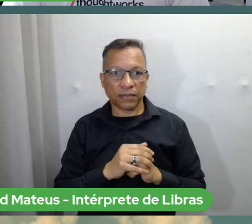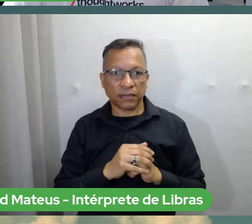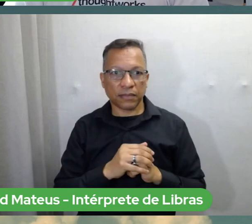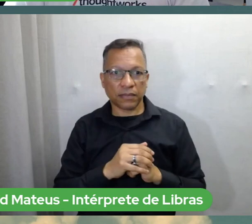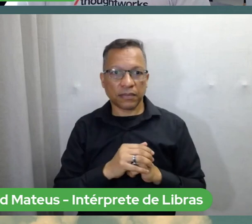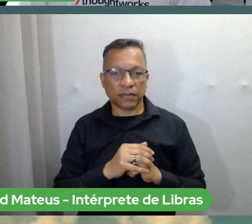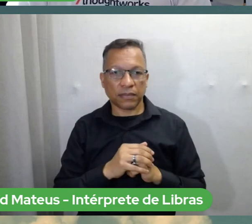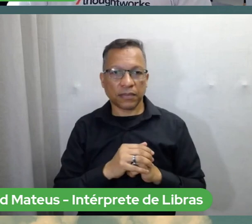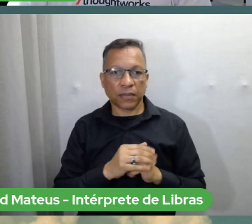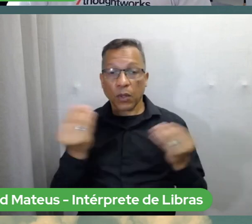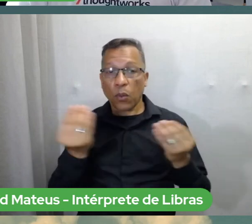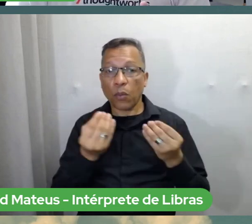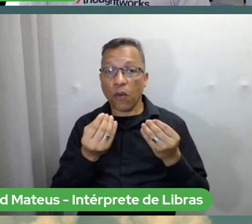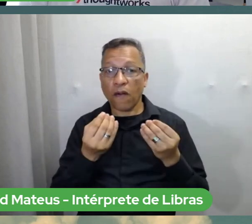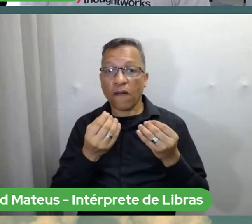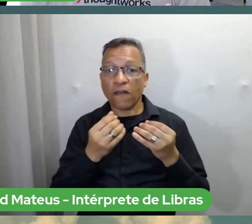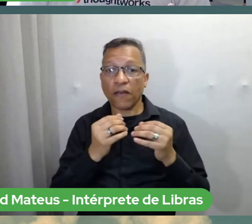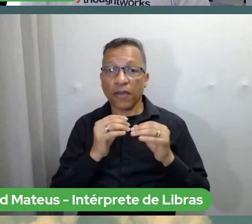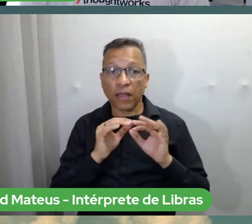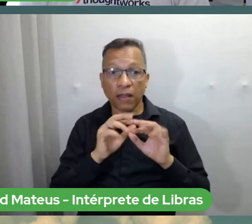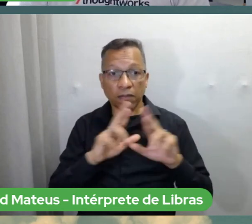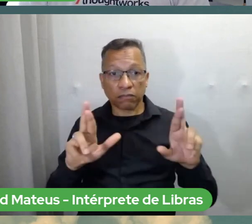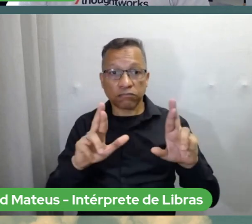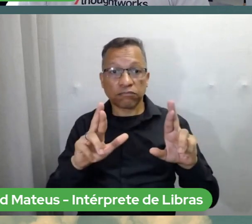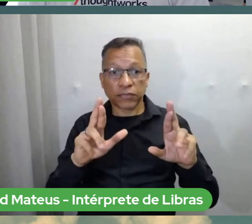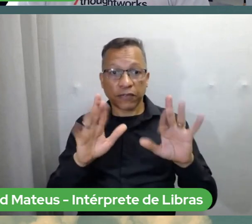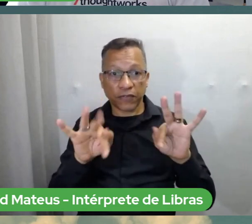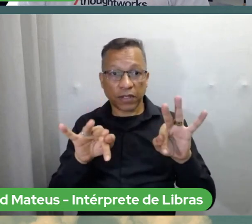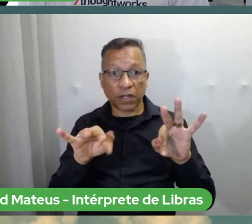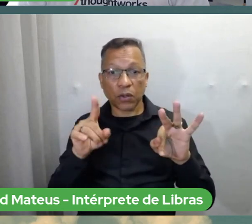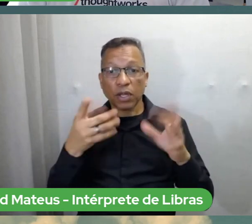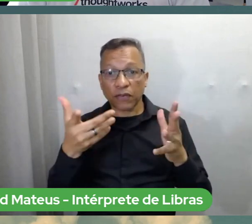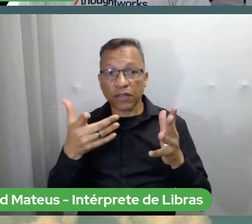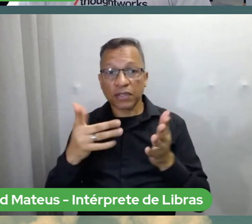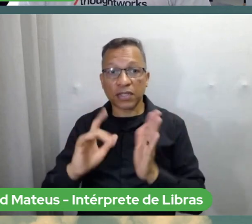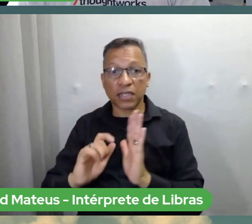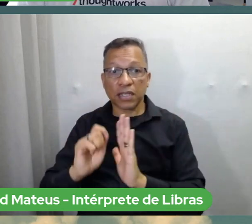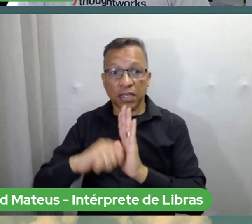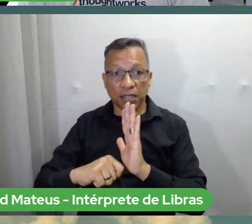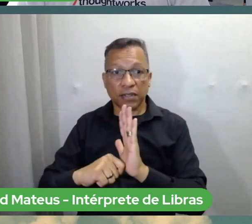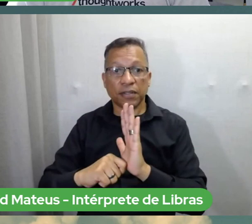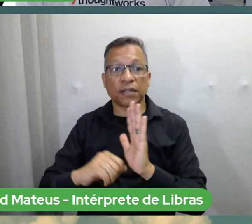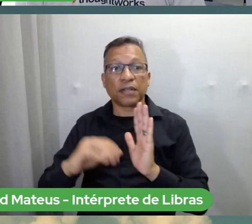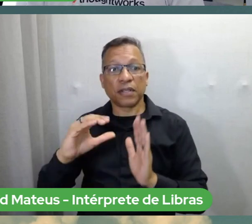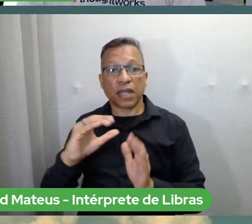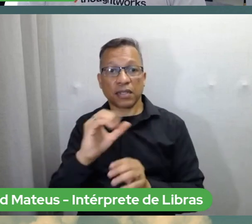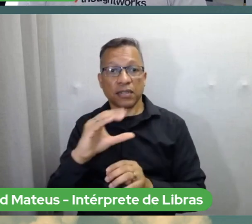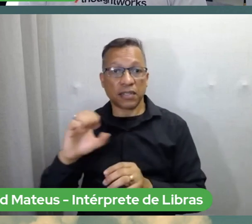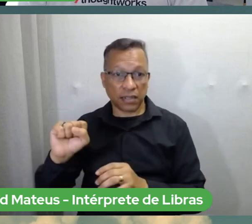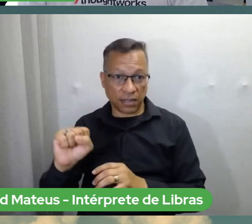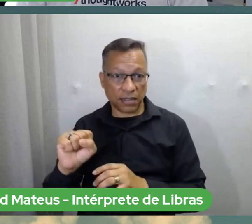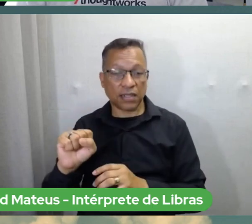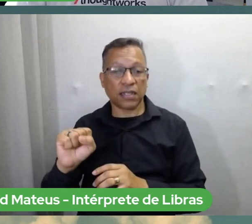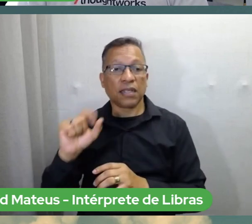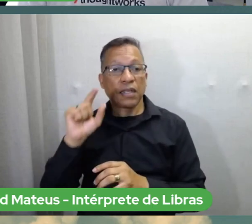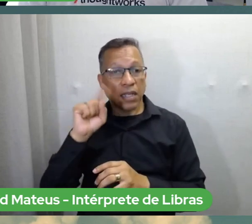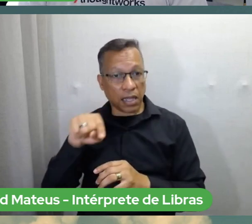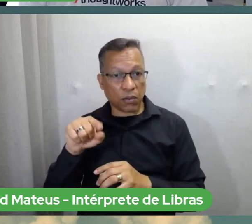Como recado final, então, eu gostaria de pedir para vocês assinarem o Access. O Access é como uma newsletter